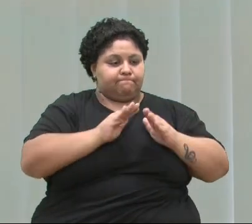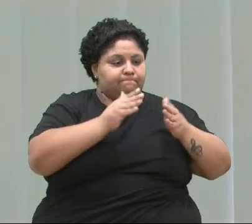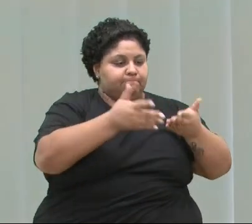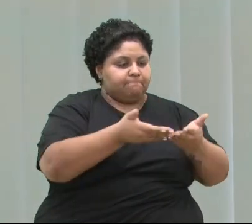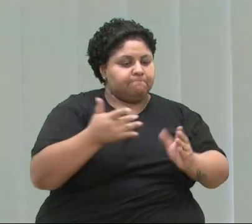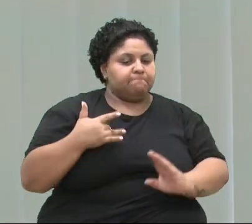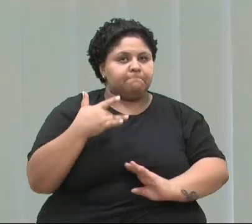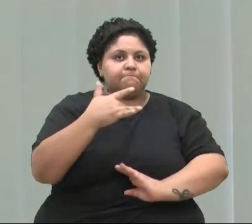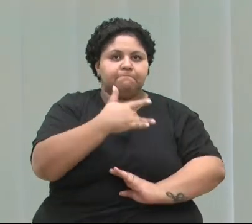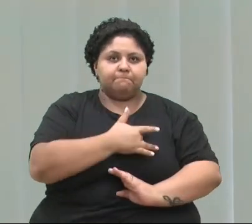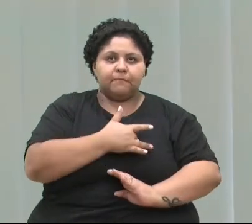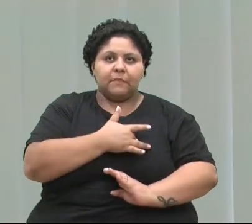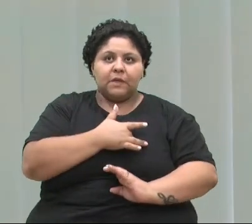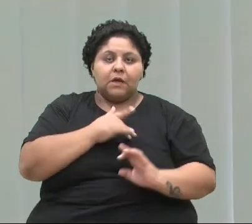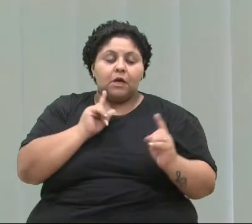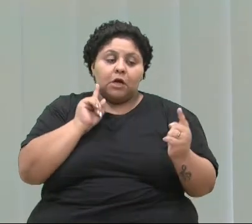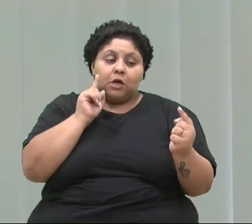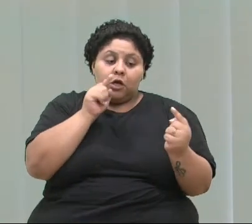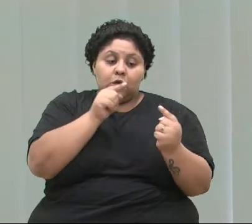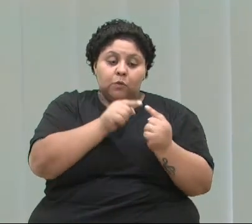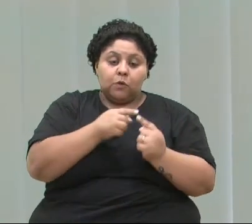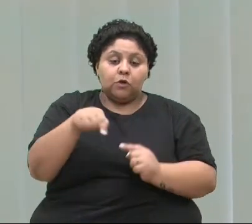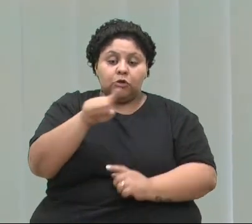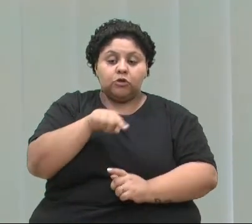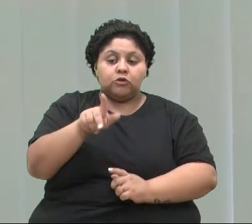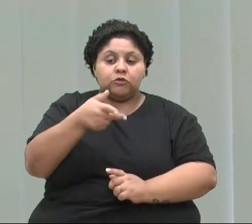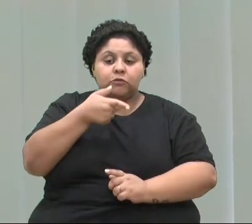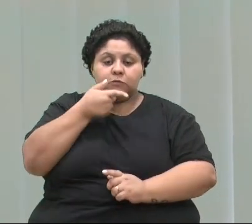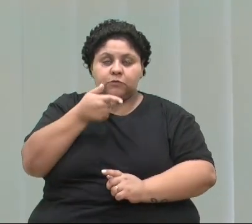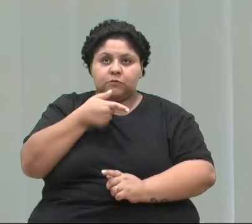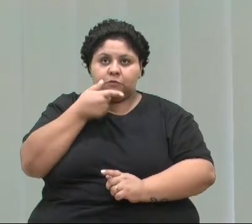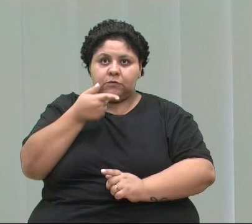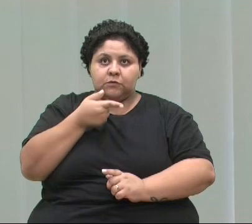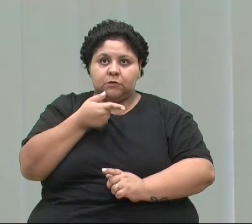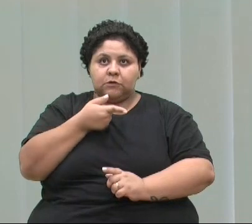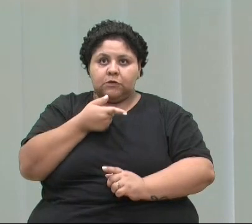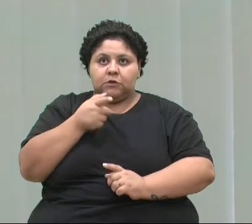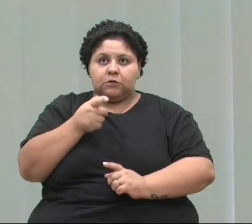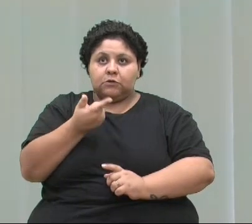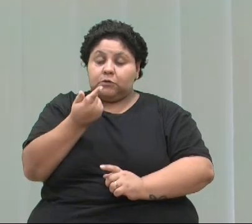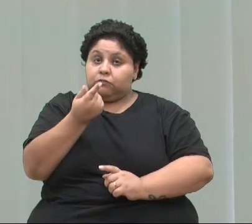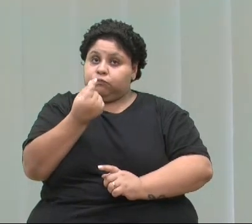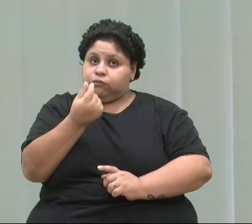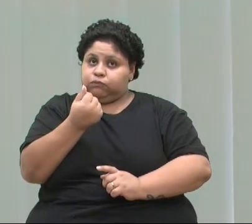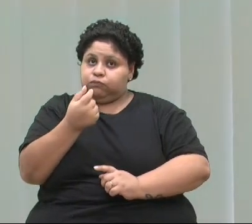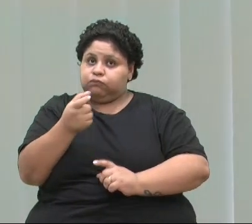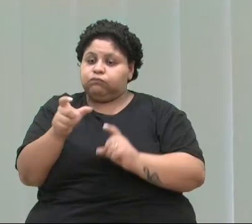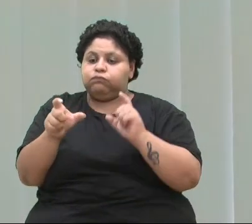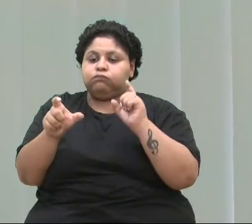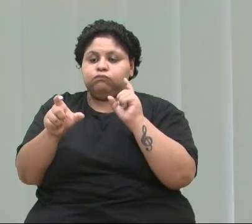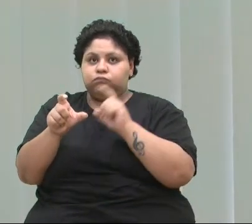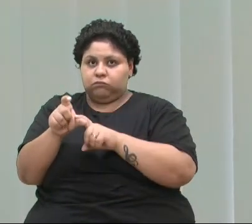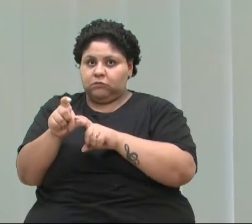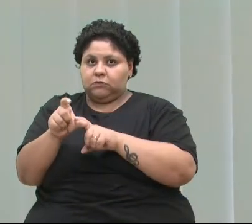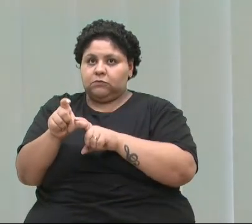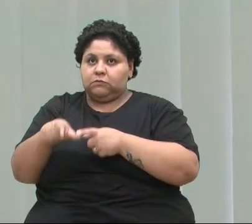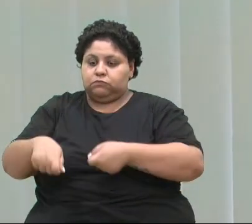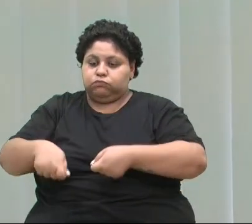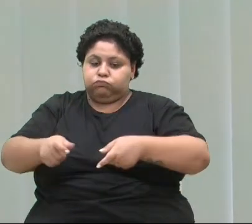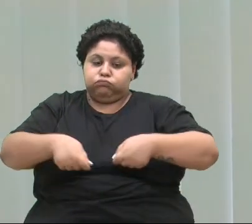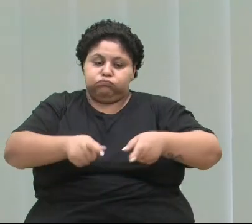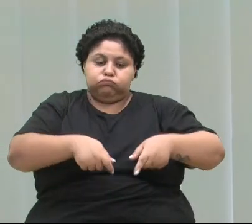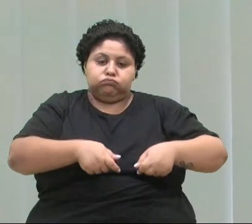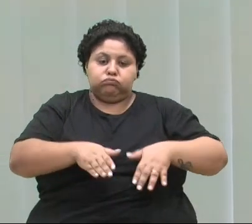Saúde. E o intuito é nós falarmos um pouco das nossas receitas, das nossas despesas, onde está